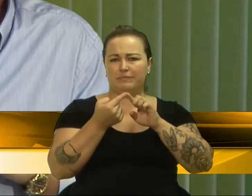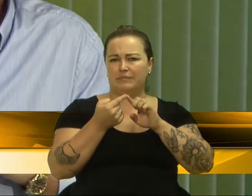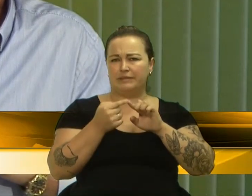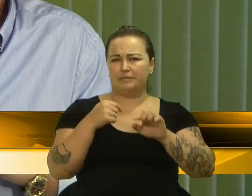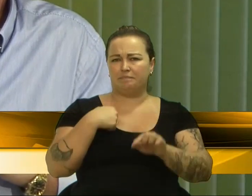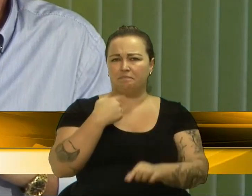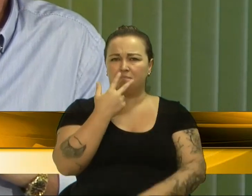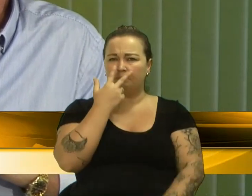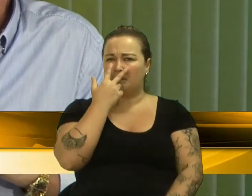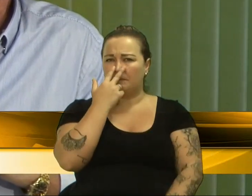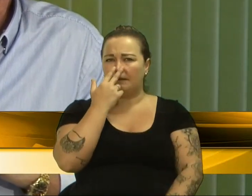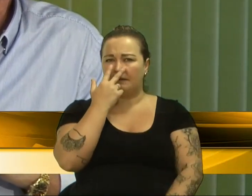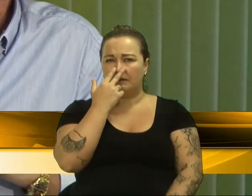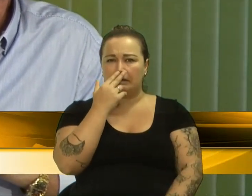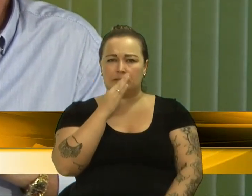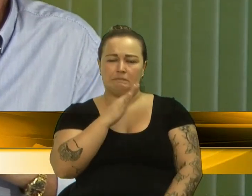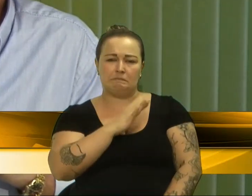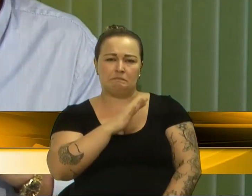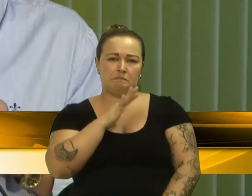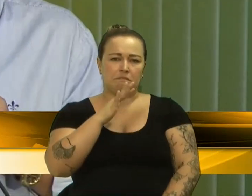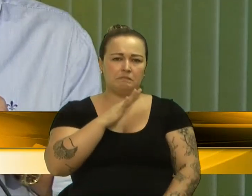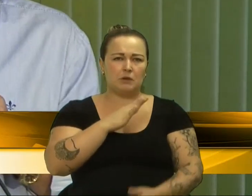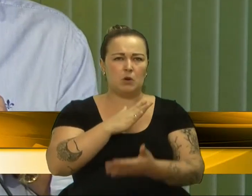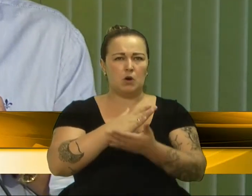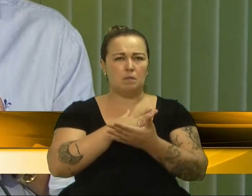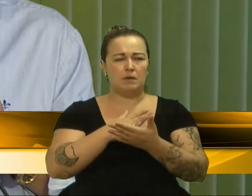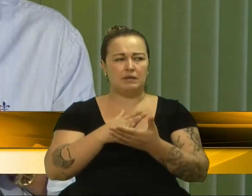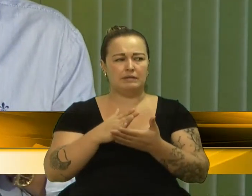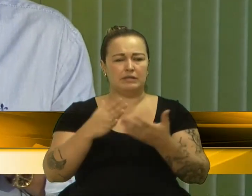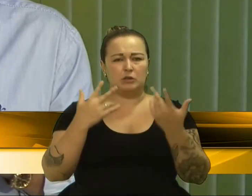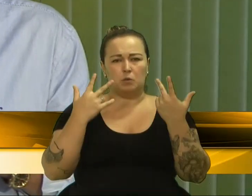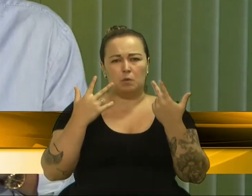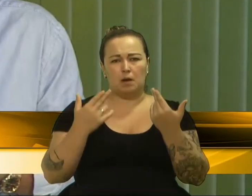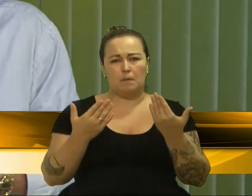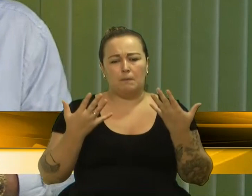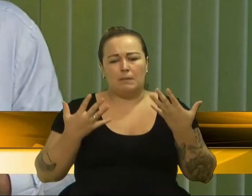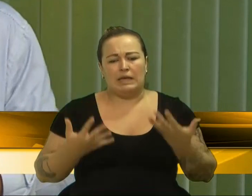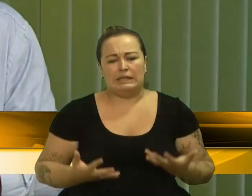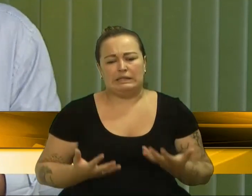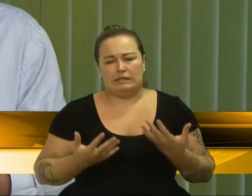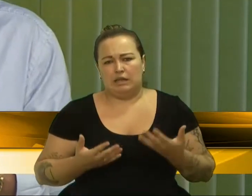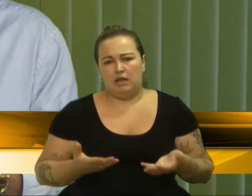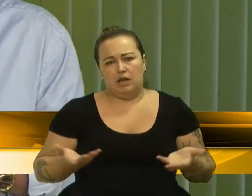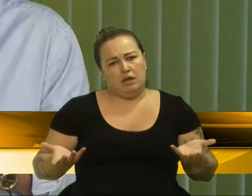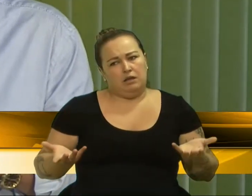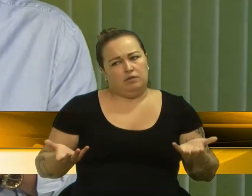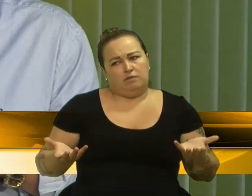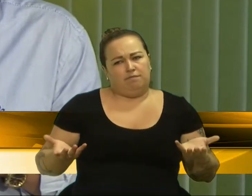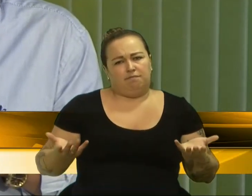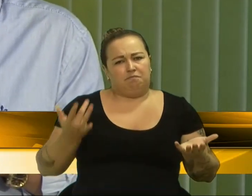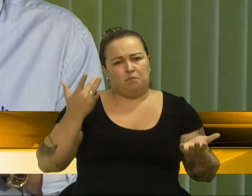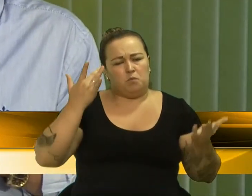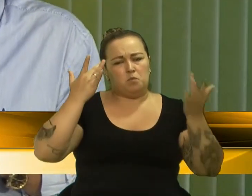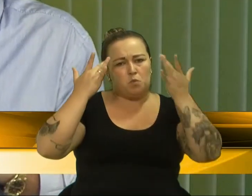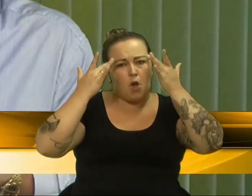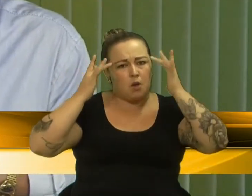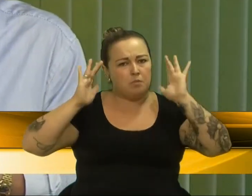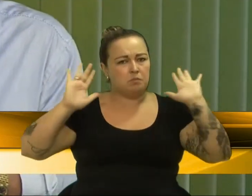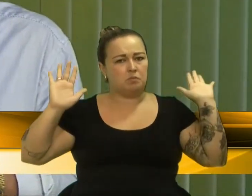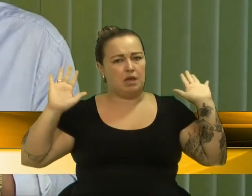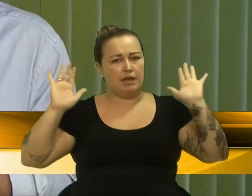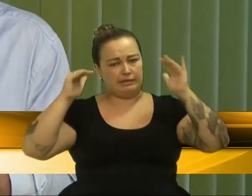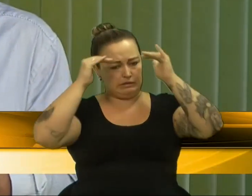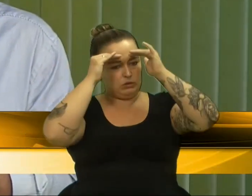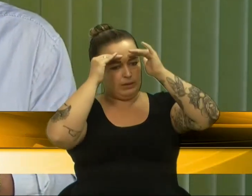parece que a gente assim, começa novamente um pouco pesado o clima, né? Nesse intuito, né? Então a gente respeita